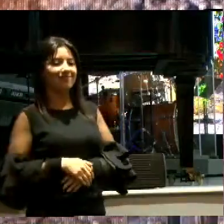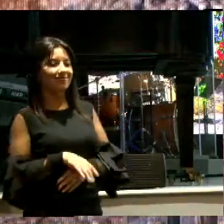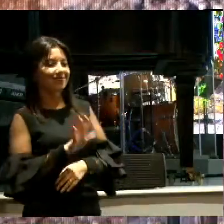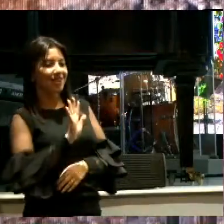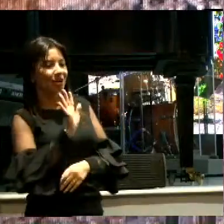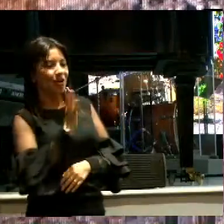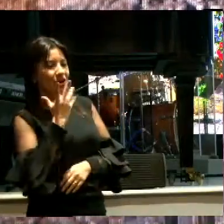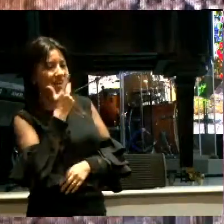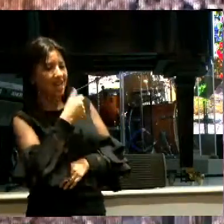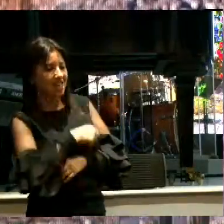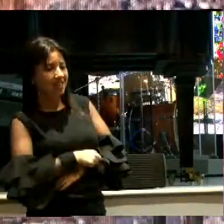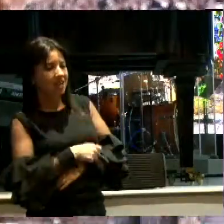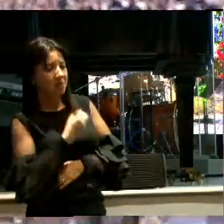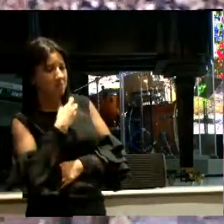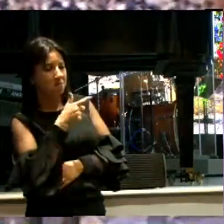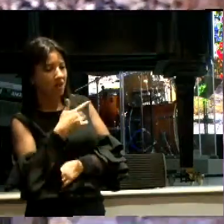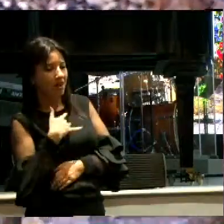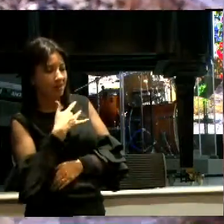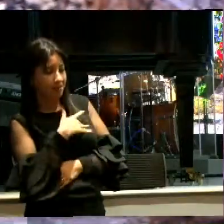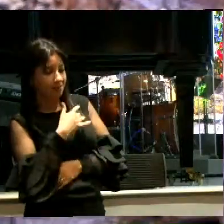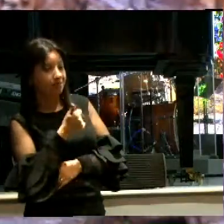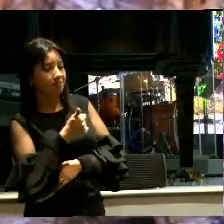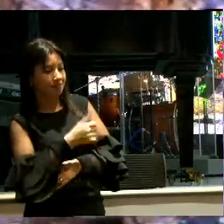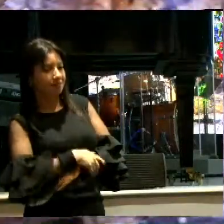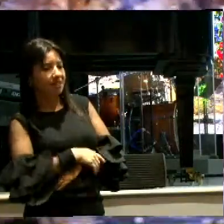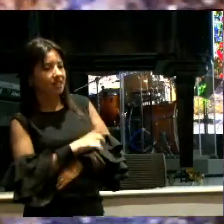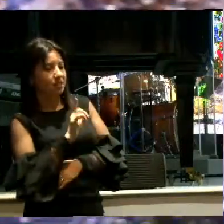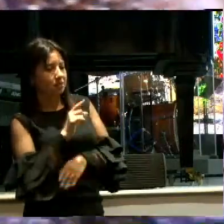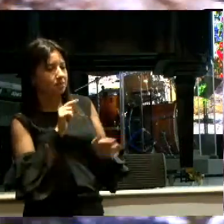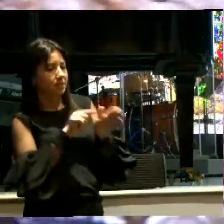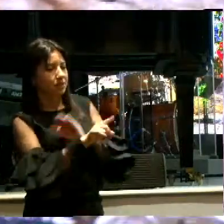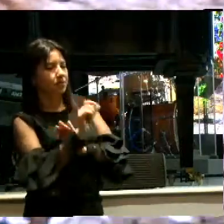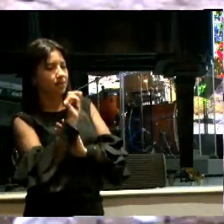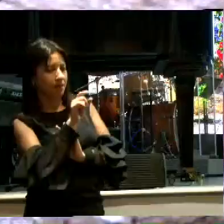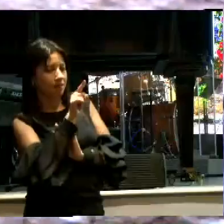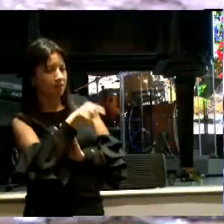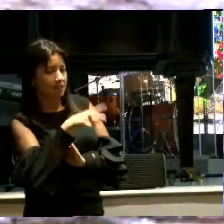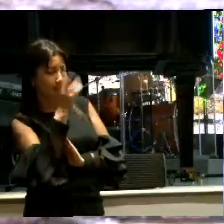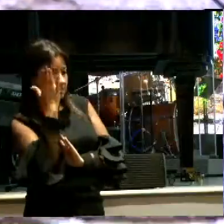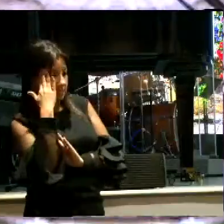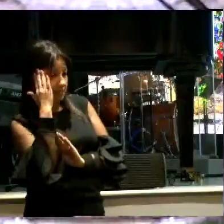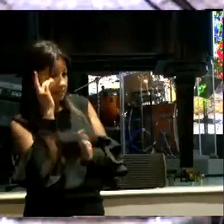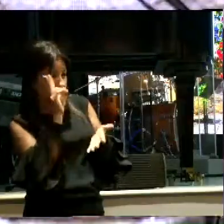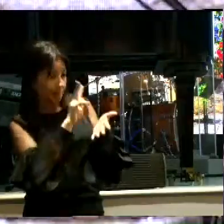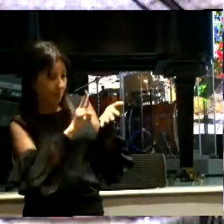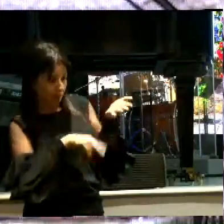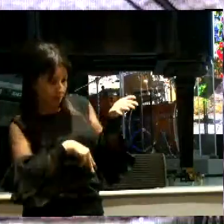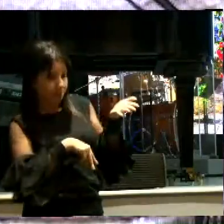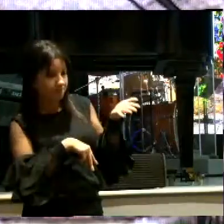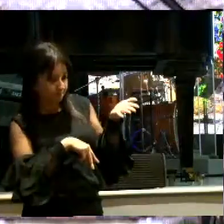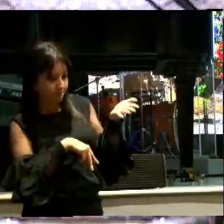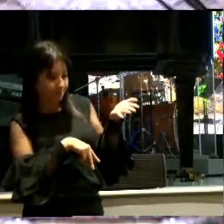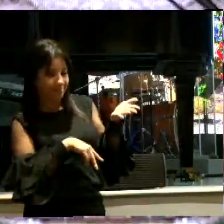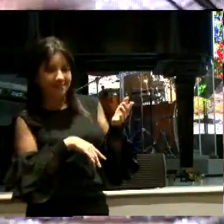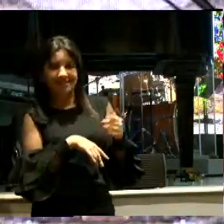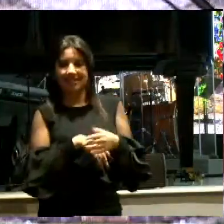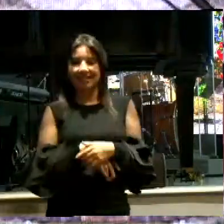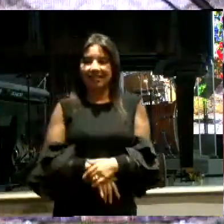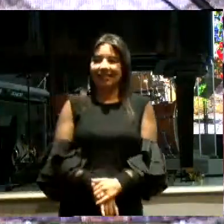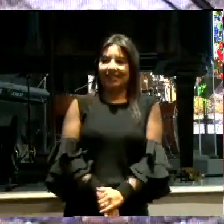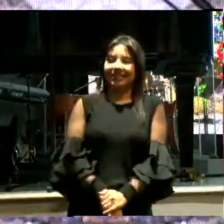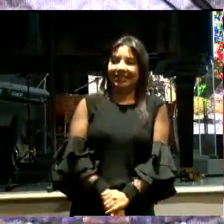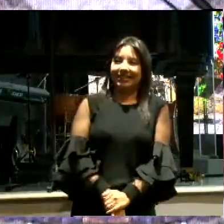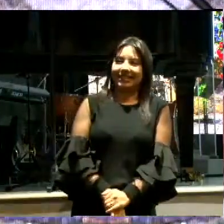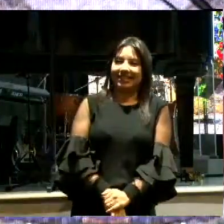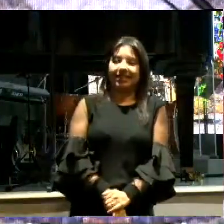Está tudo bem? Tudo. Deixa eu te fazer uma pergunta, você sabe ler, querida? Sim. Falei,